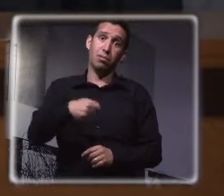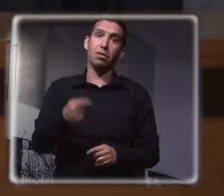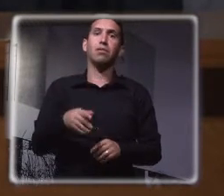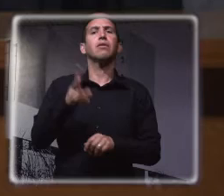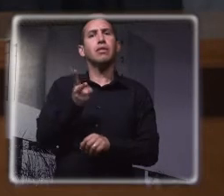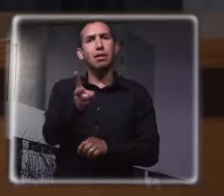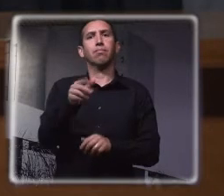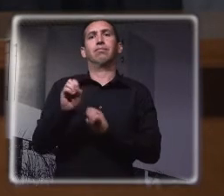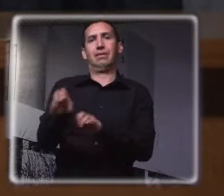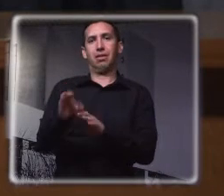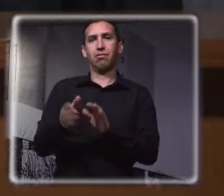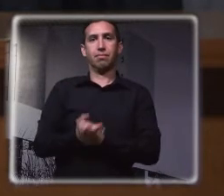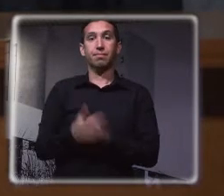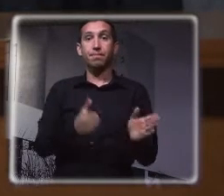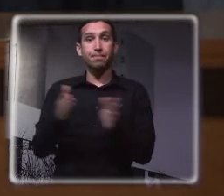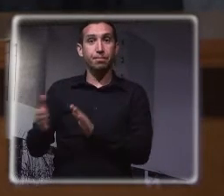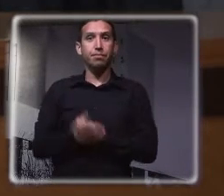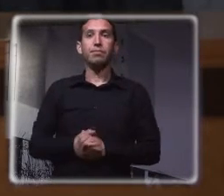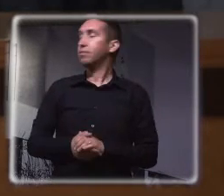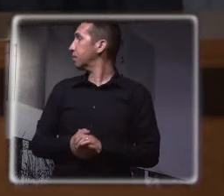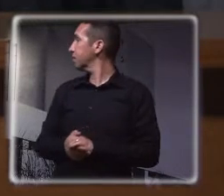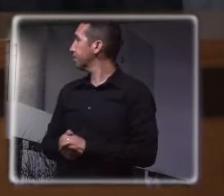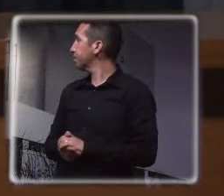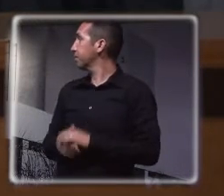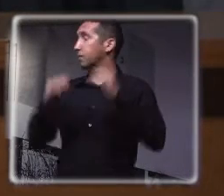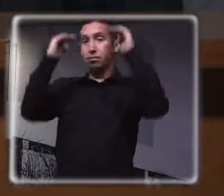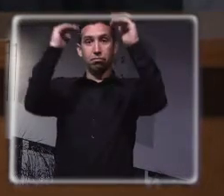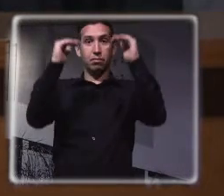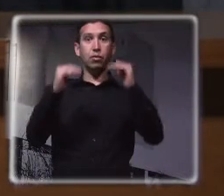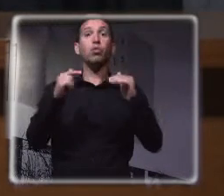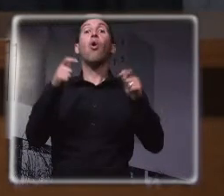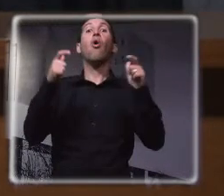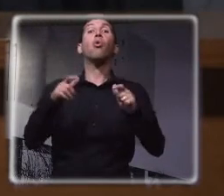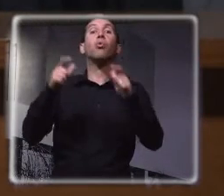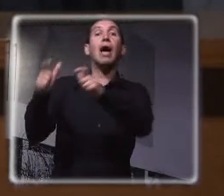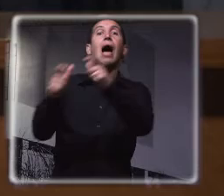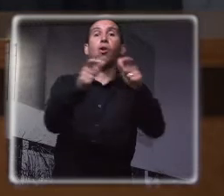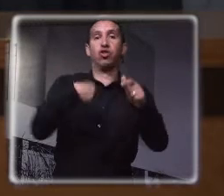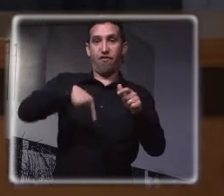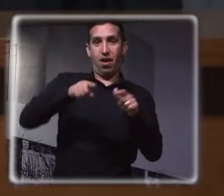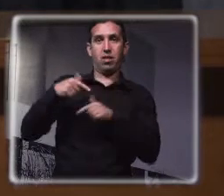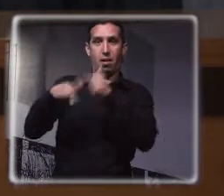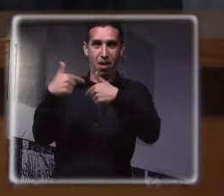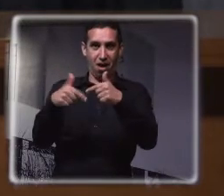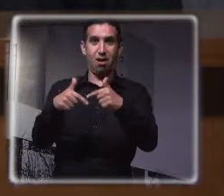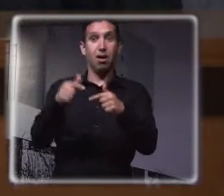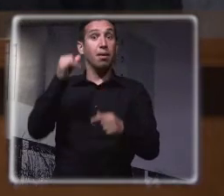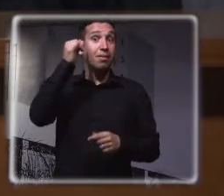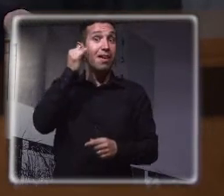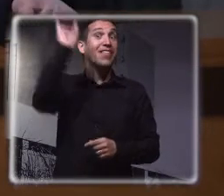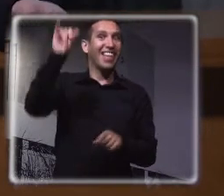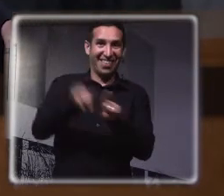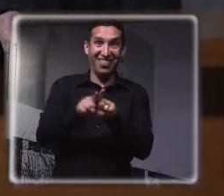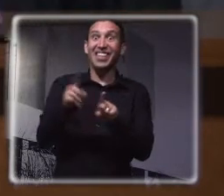adiante. Aqui as frentes de trabalho, eu falei do tratamento, mas o programa também atua com a prevenção. A gente está sempre